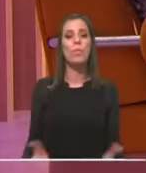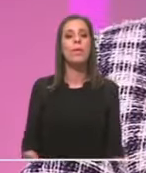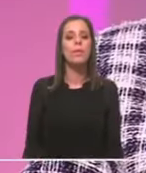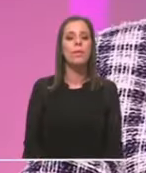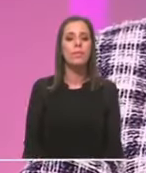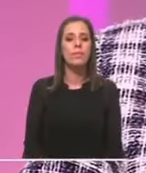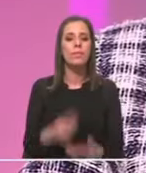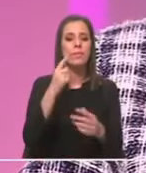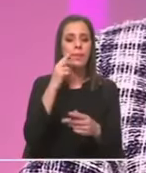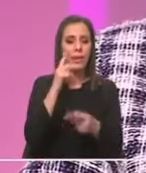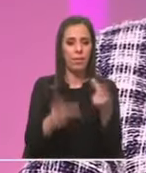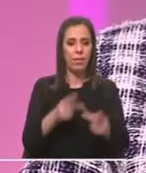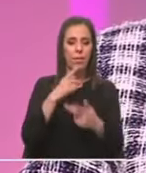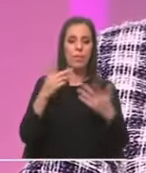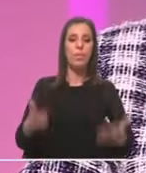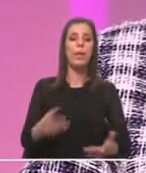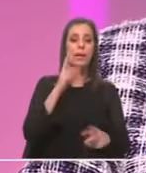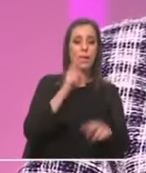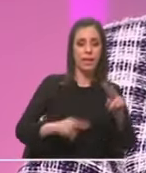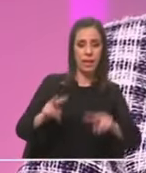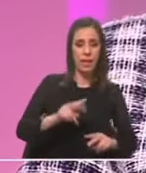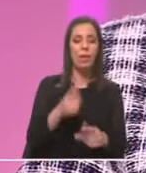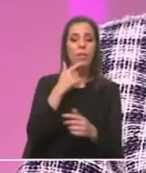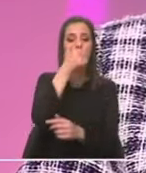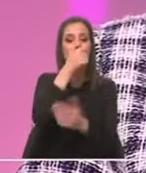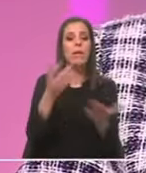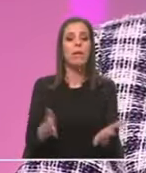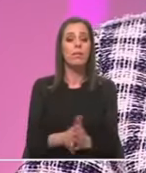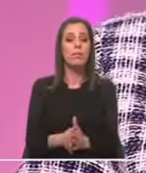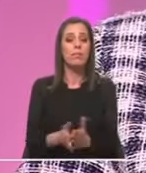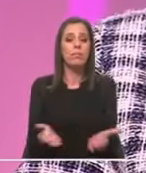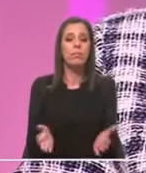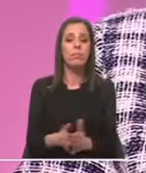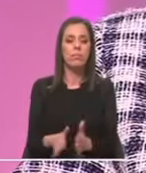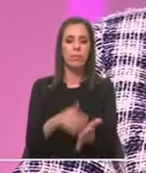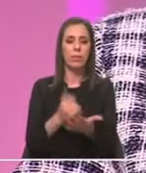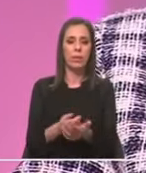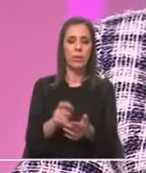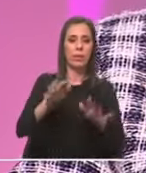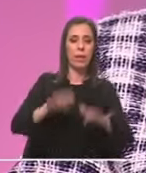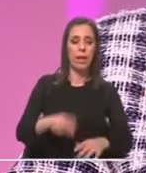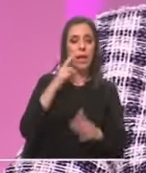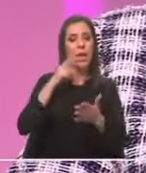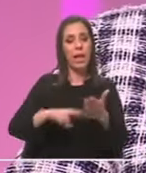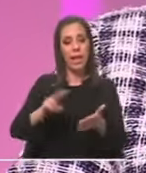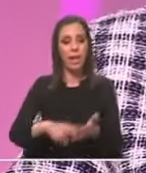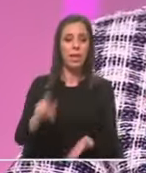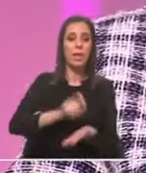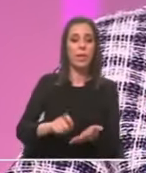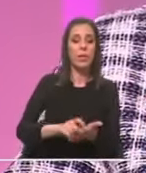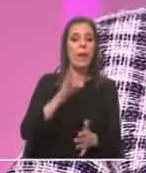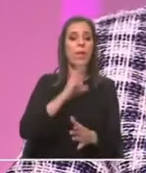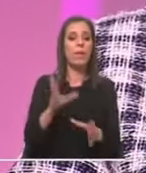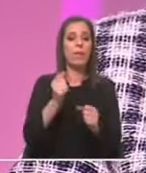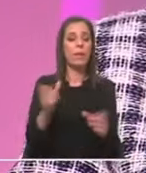e tá a ser revisto por uma grande então tá anda muito muito ocupada estou sempre a escrever a ler e a escrever eu não sei fazer